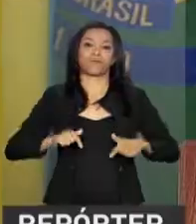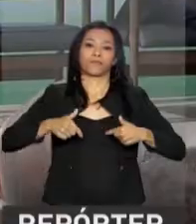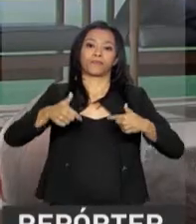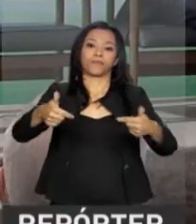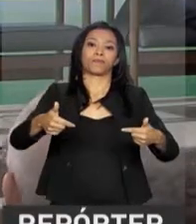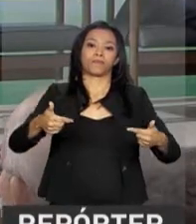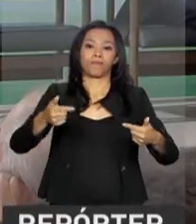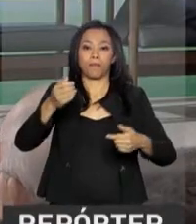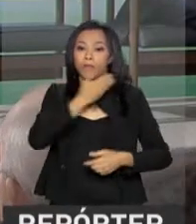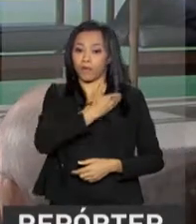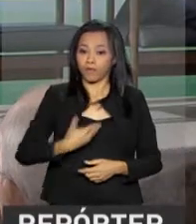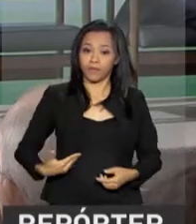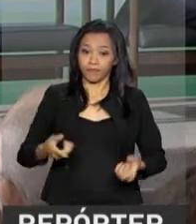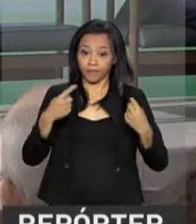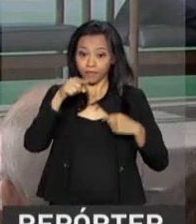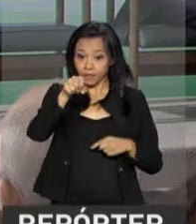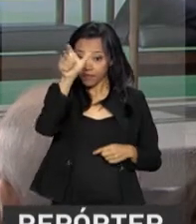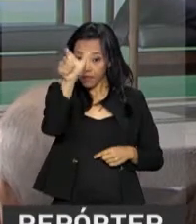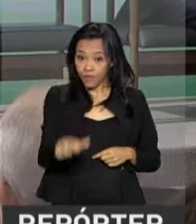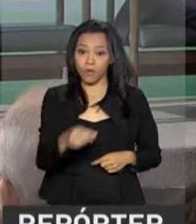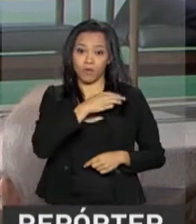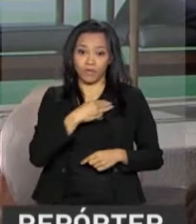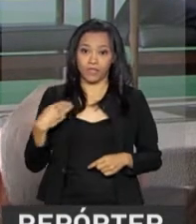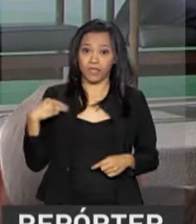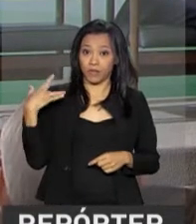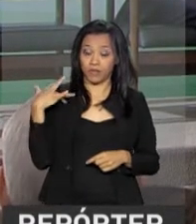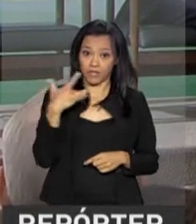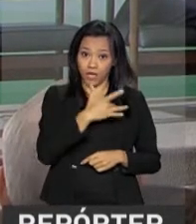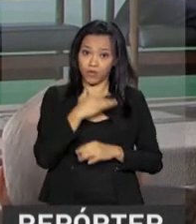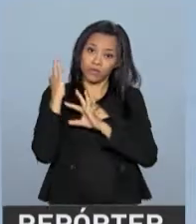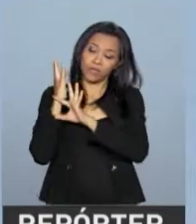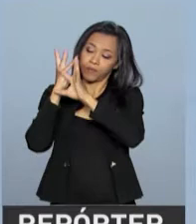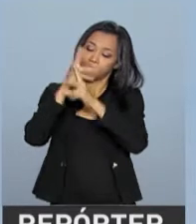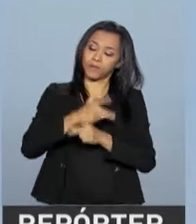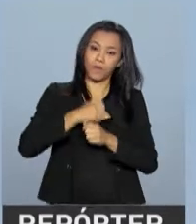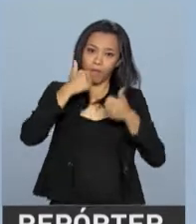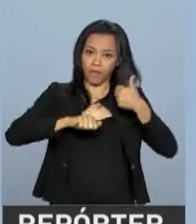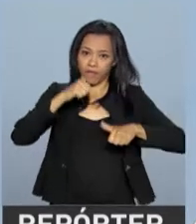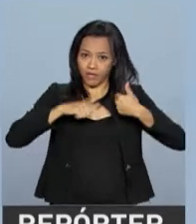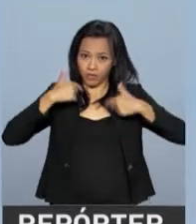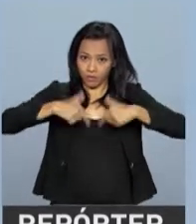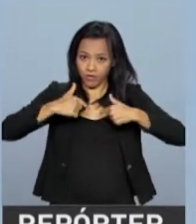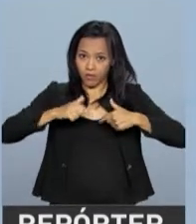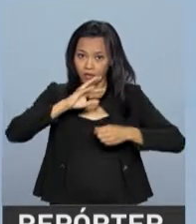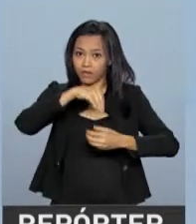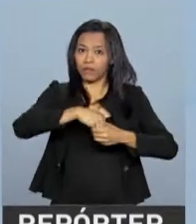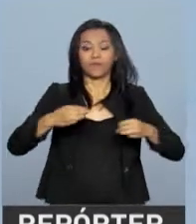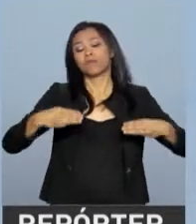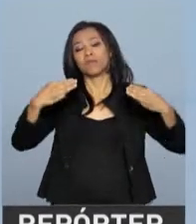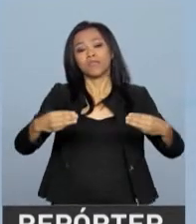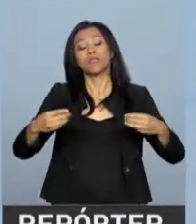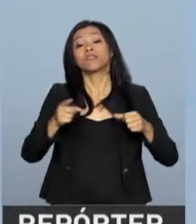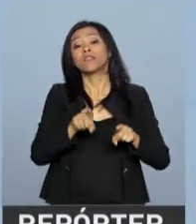brasileiro durante a cerimônia o ministro da saúde ricardo barros fez um balanço das ações realizadas pelo ministério nos últimos anos ele também